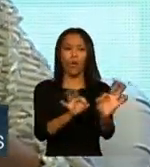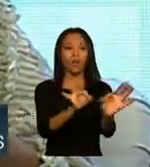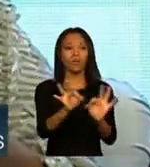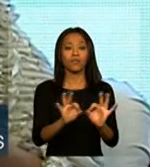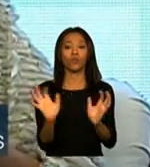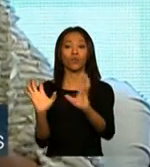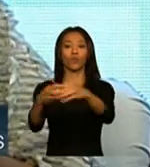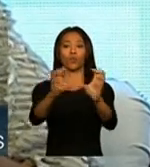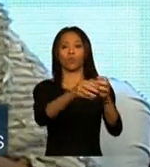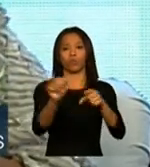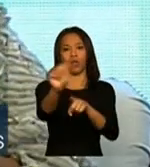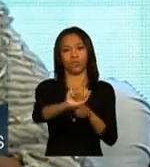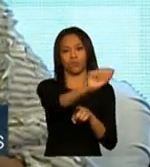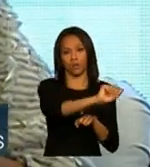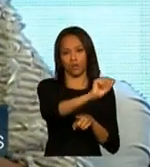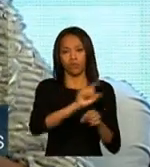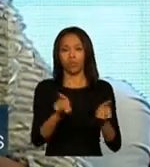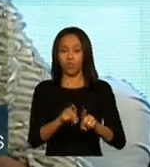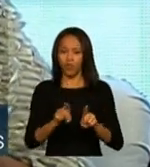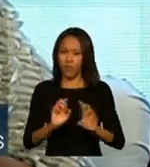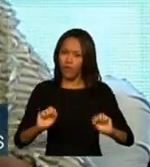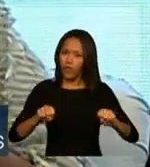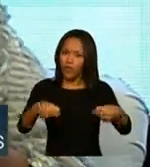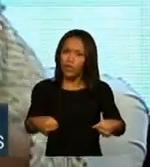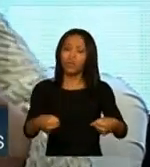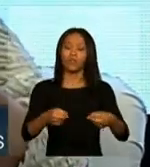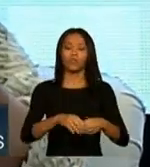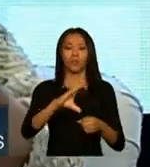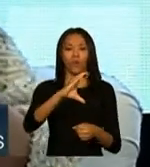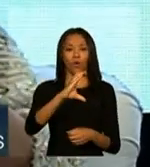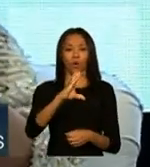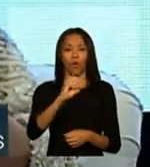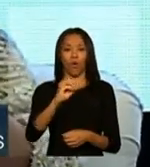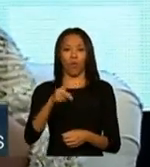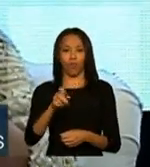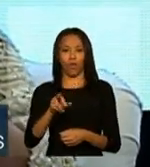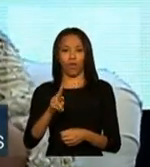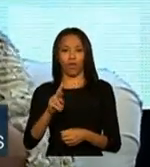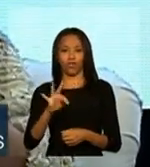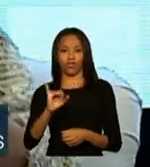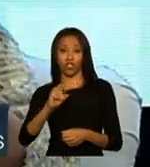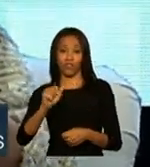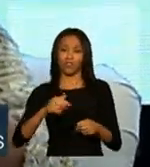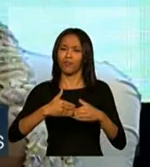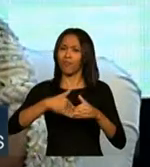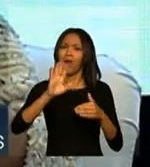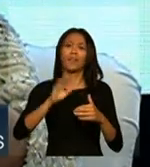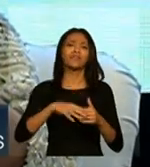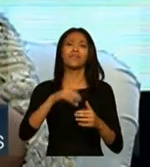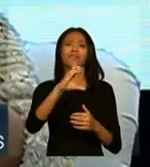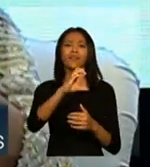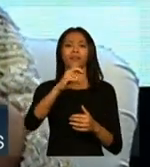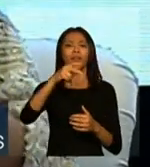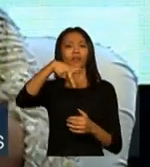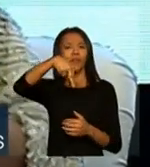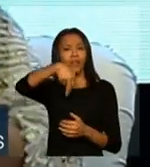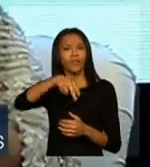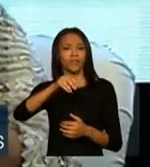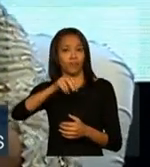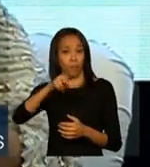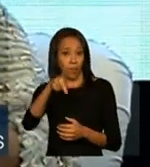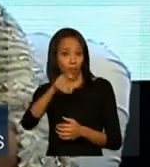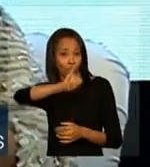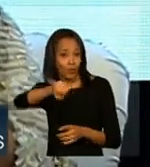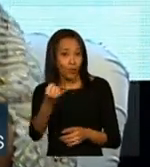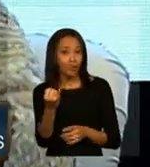fortalecendo nossas cooperativas, fortalecendo nossas associações. São mais de 3 mil CNPJs que compram hoje, que vendem hoje